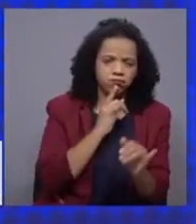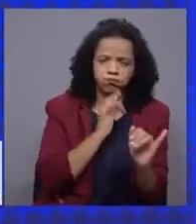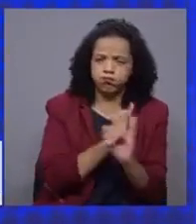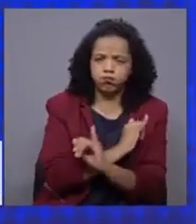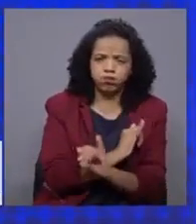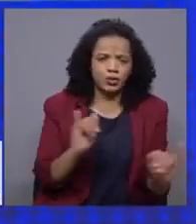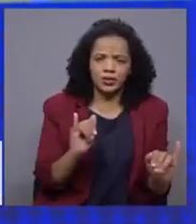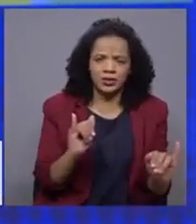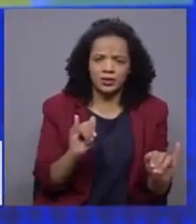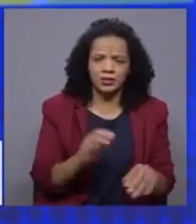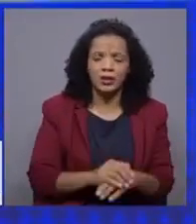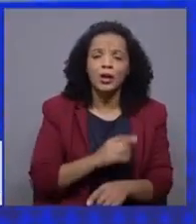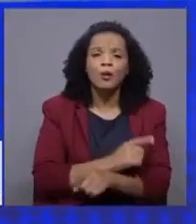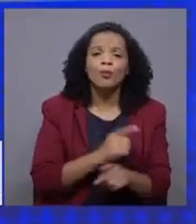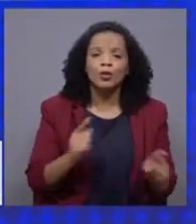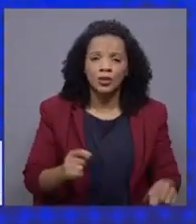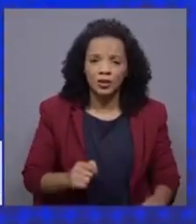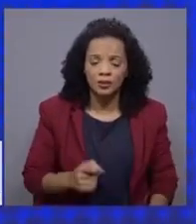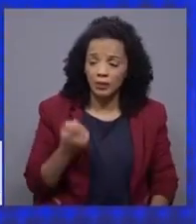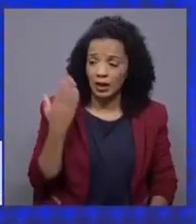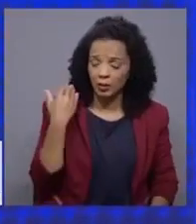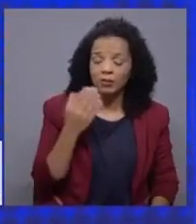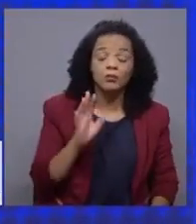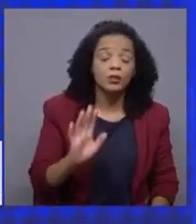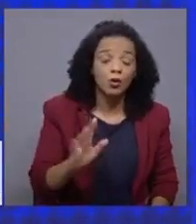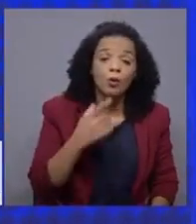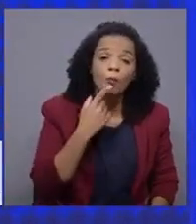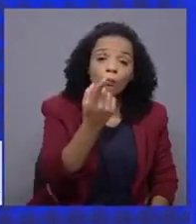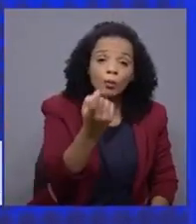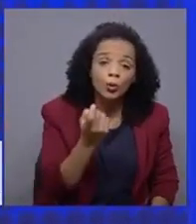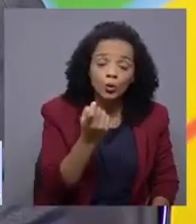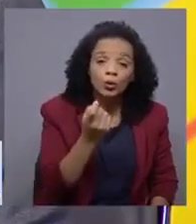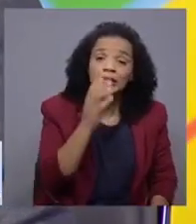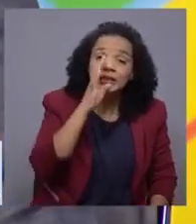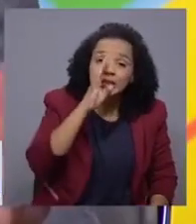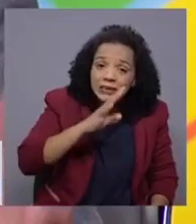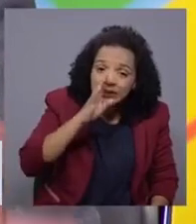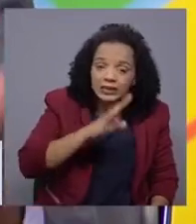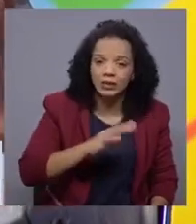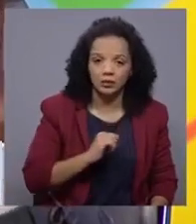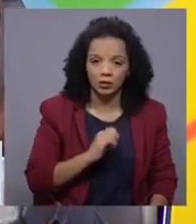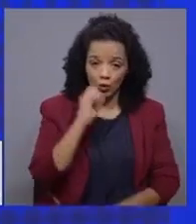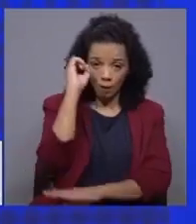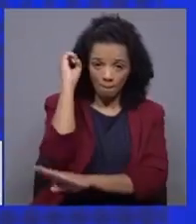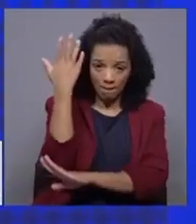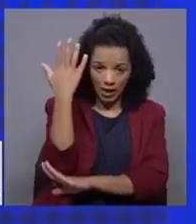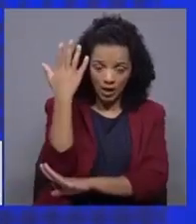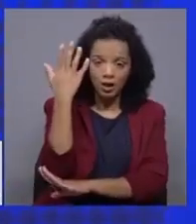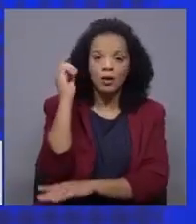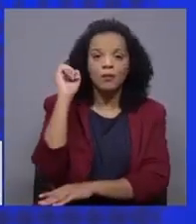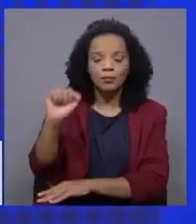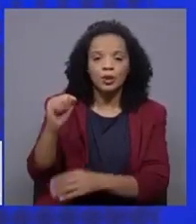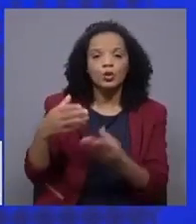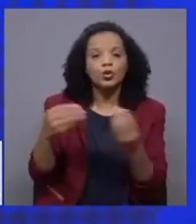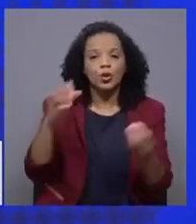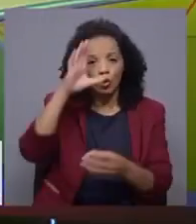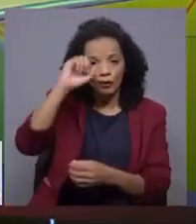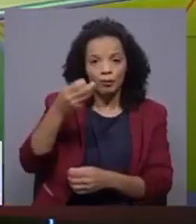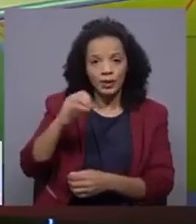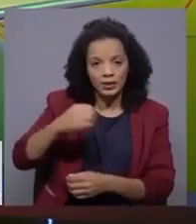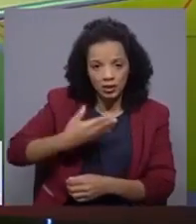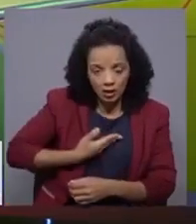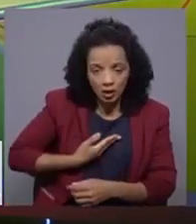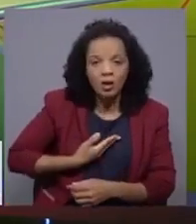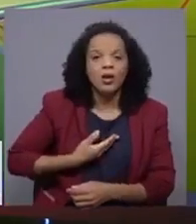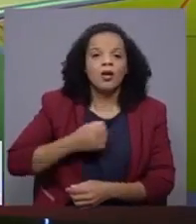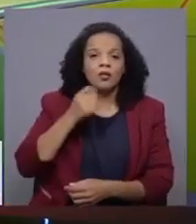impossível, até porque o PAN desconhece o óbvio. Há bocadinho quando falou da caça... Mas o que eu lhe estou a perguntar é se, fazendo o PAN parte de uma solução do governo do PSD,